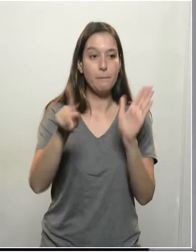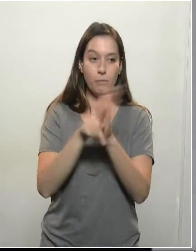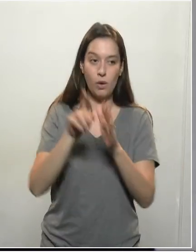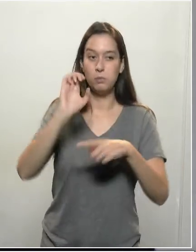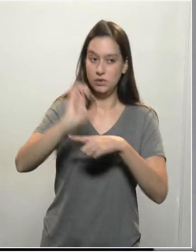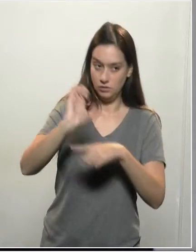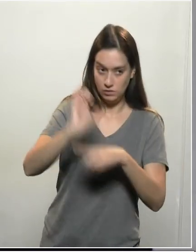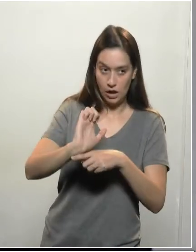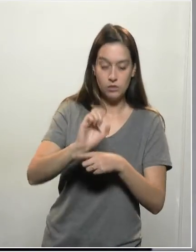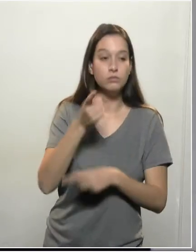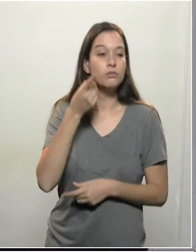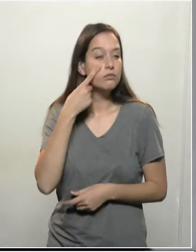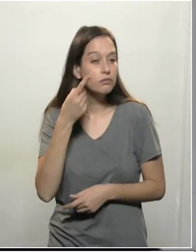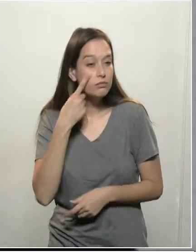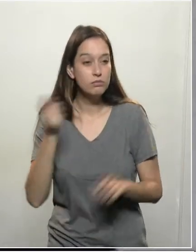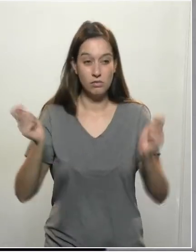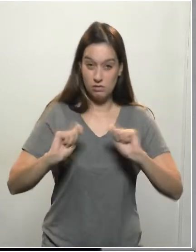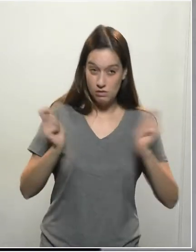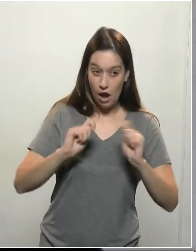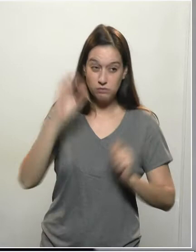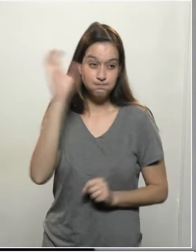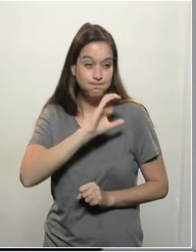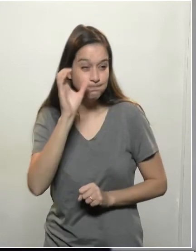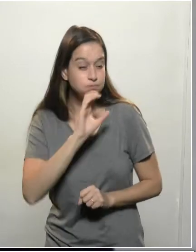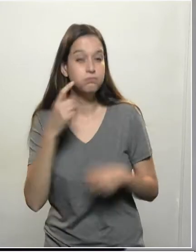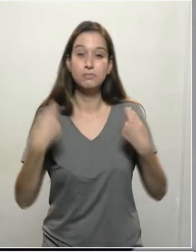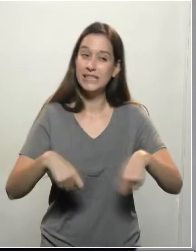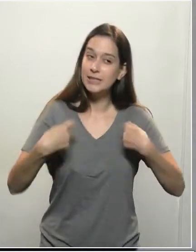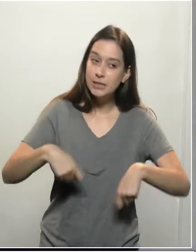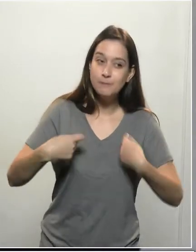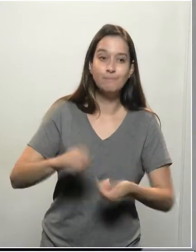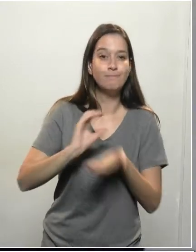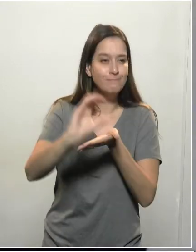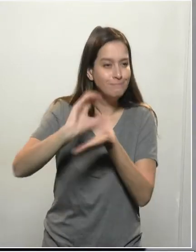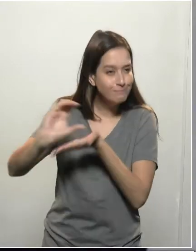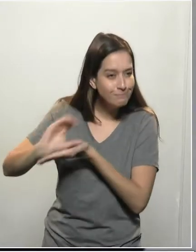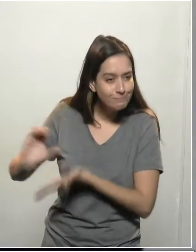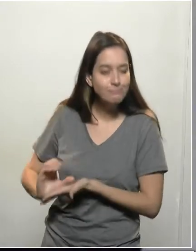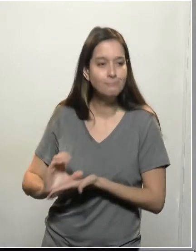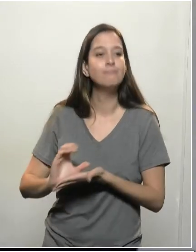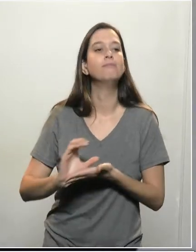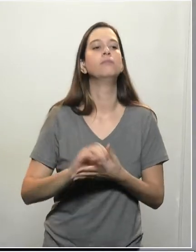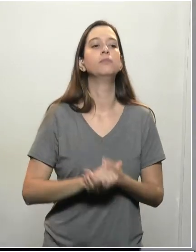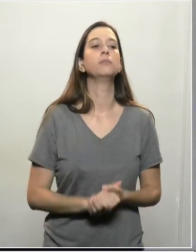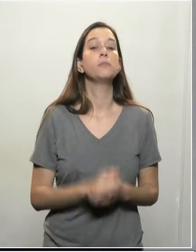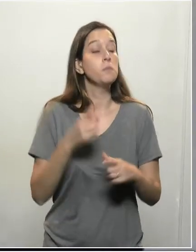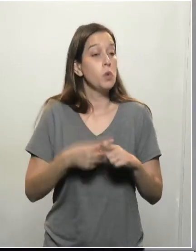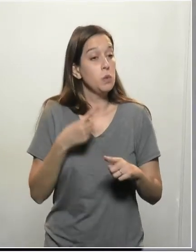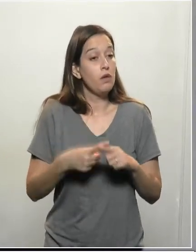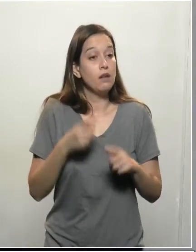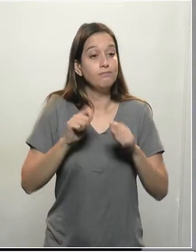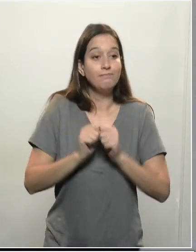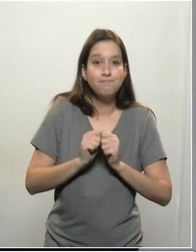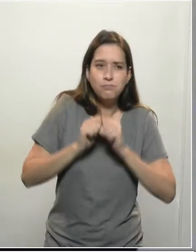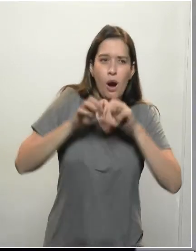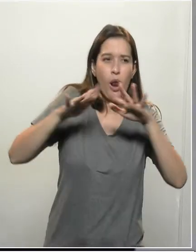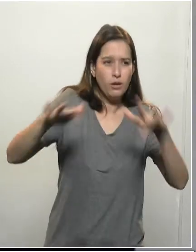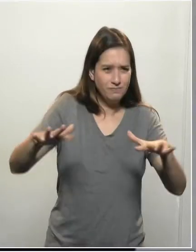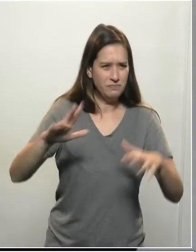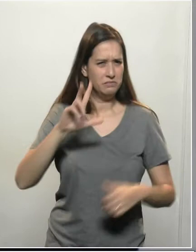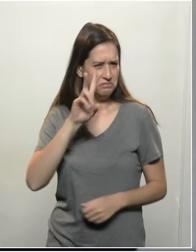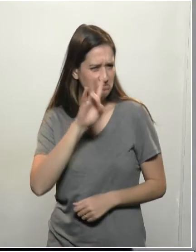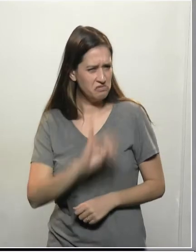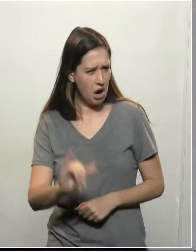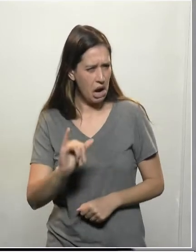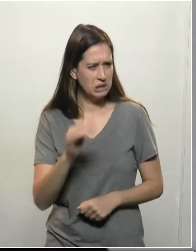maior agilidade na execução. Não dá para continuar nesse ritmo. Nós não queremos que a pandemia vá mais 300 dias para ver o